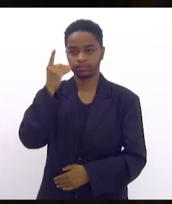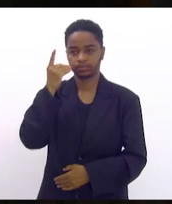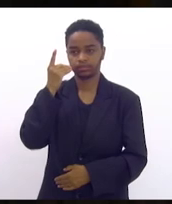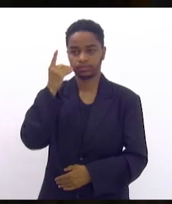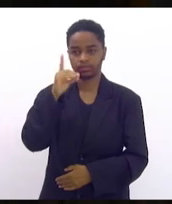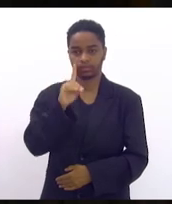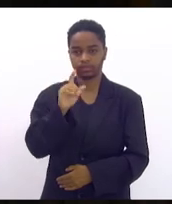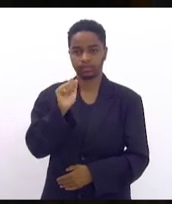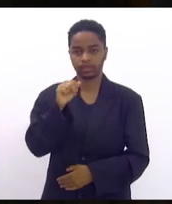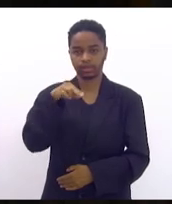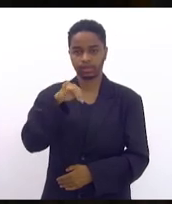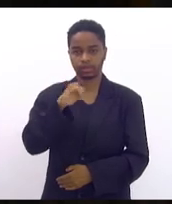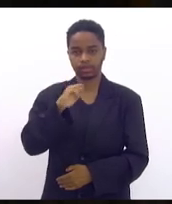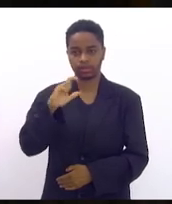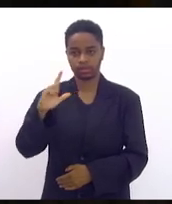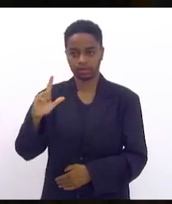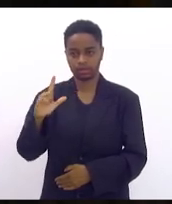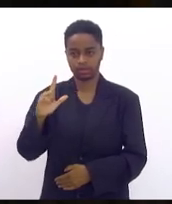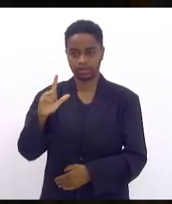Daniel